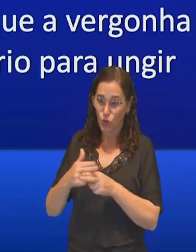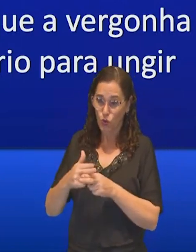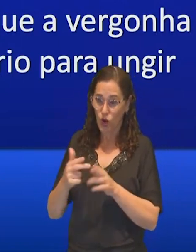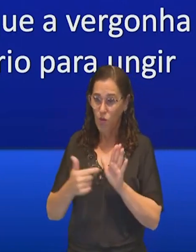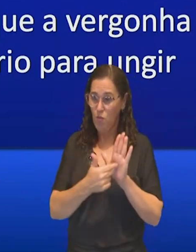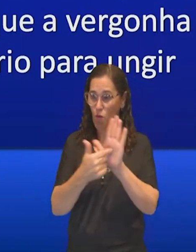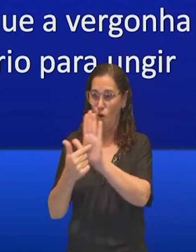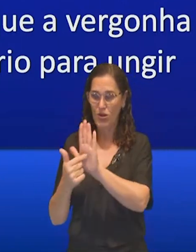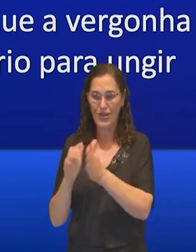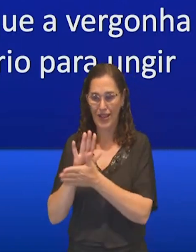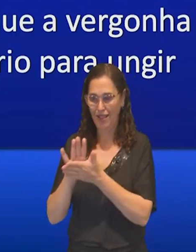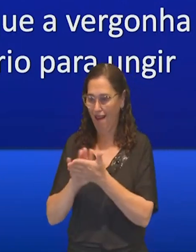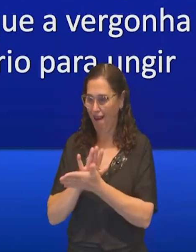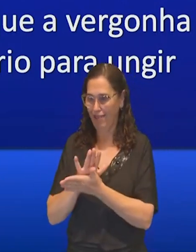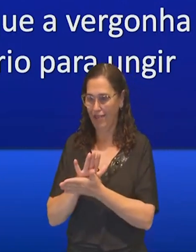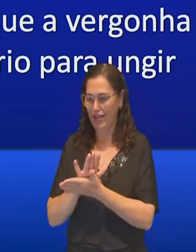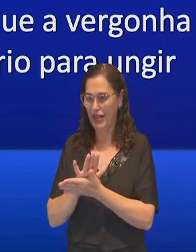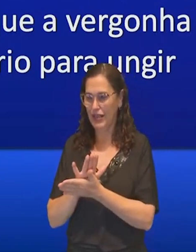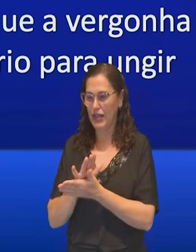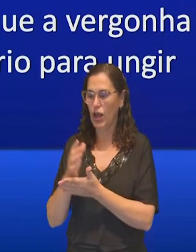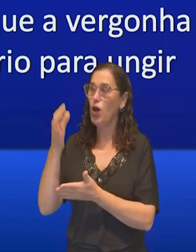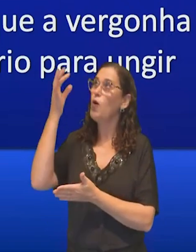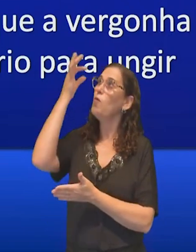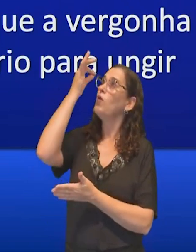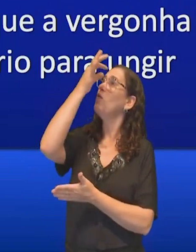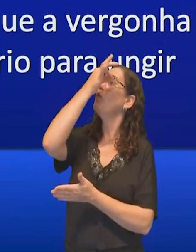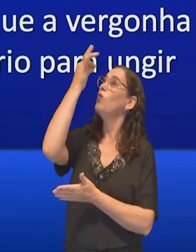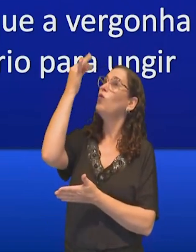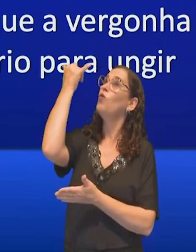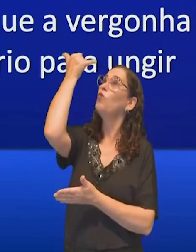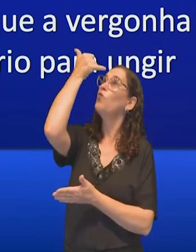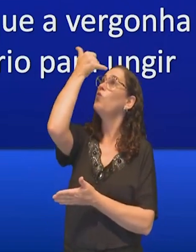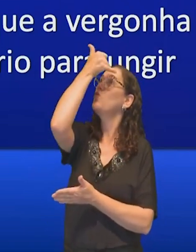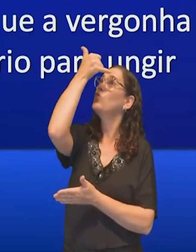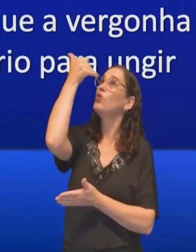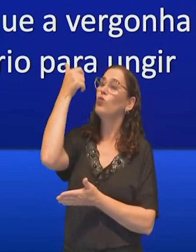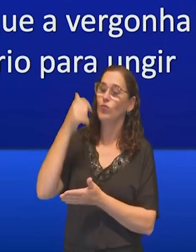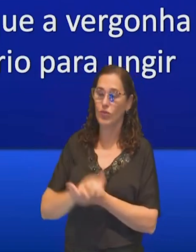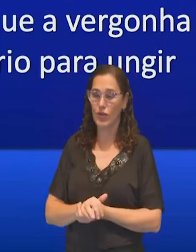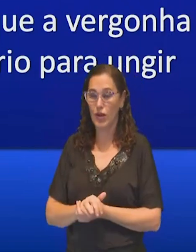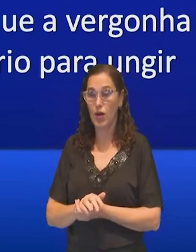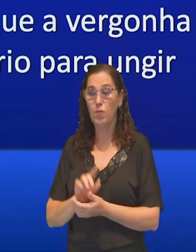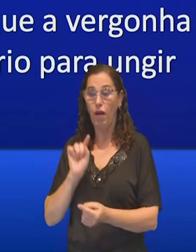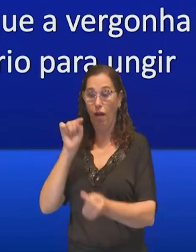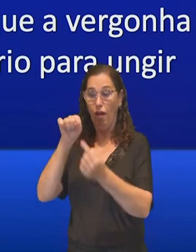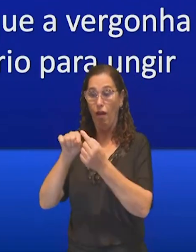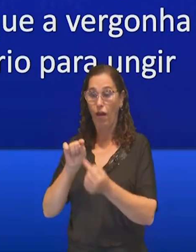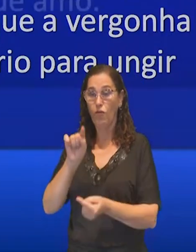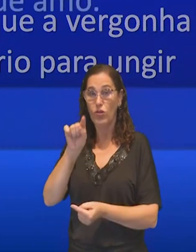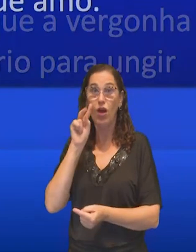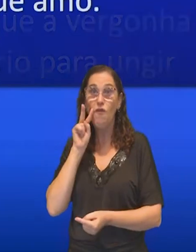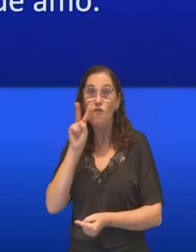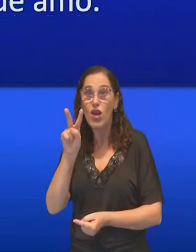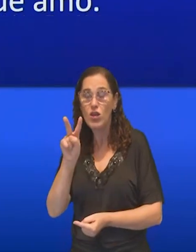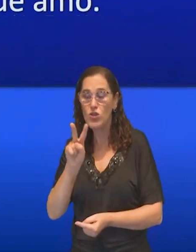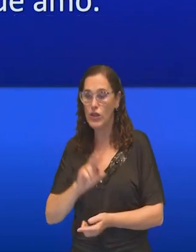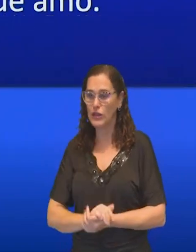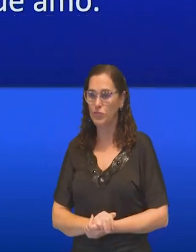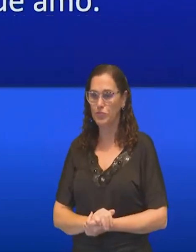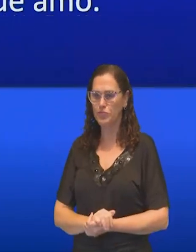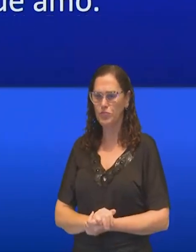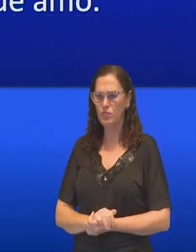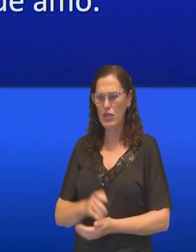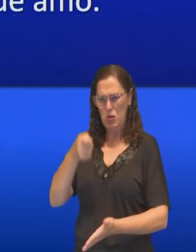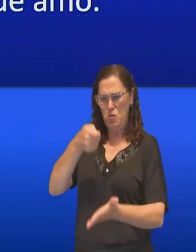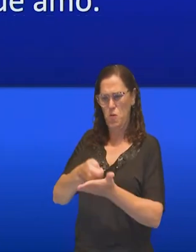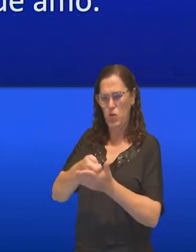fique evidente, e colírio para ungir os olhos, a fim de que você possa ver. Eu